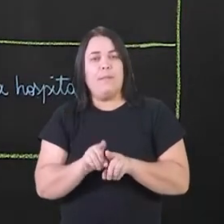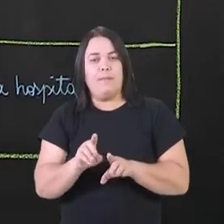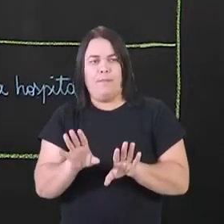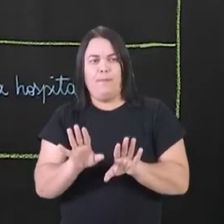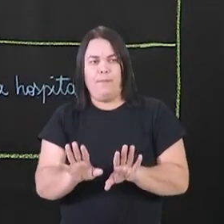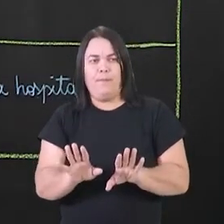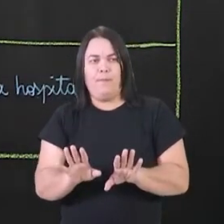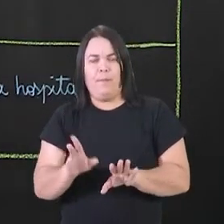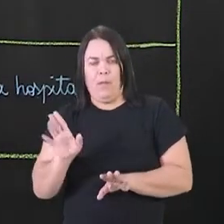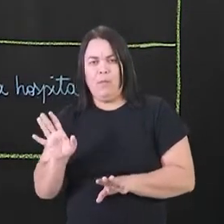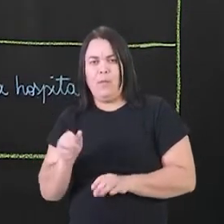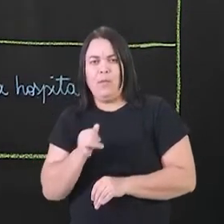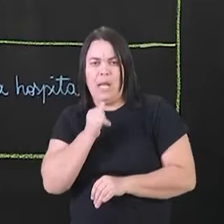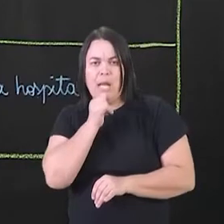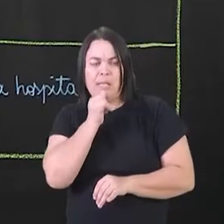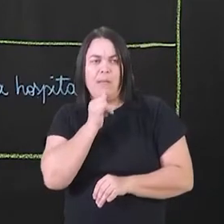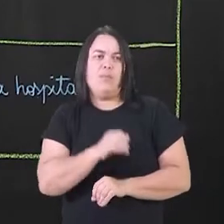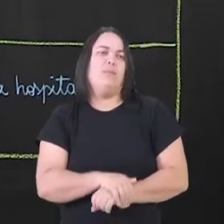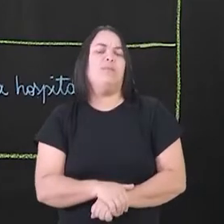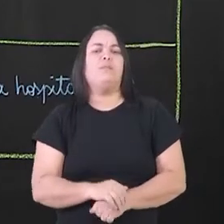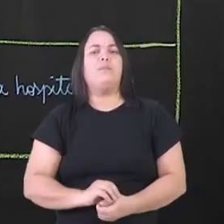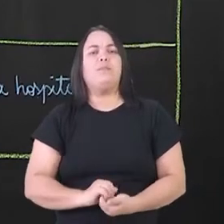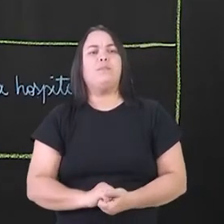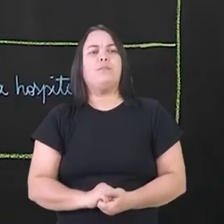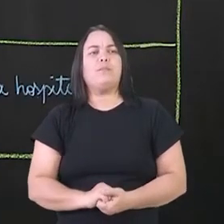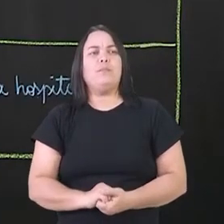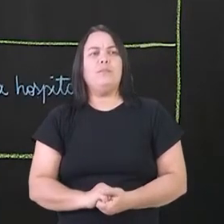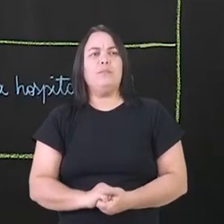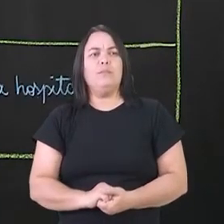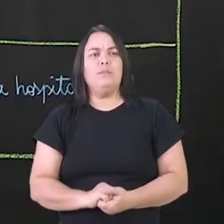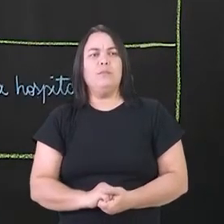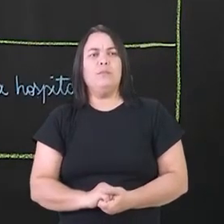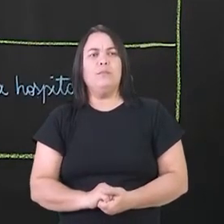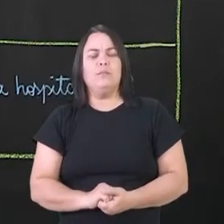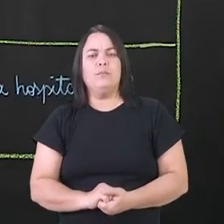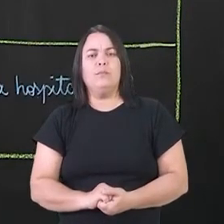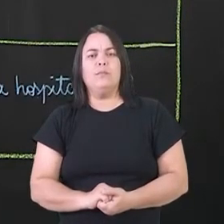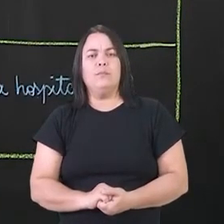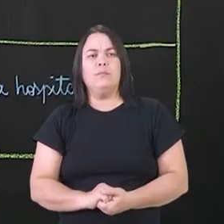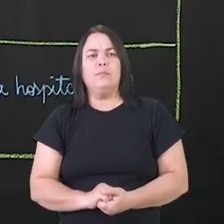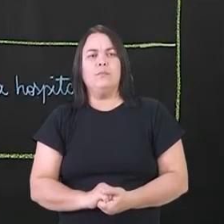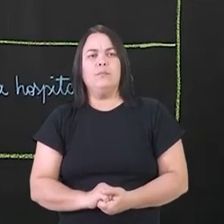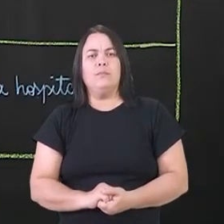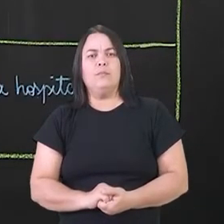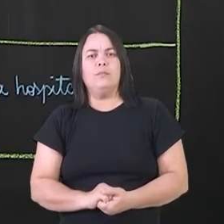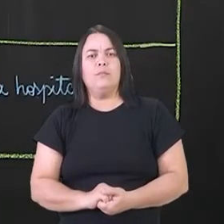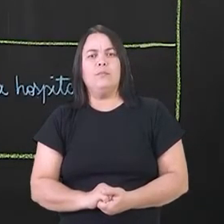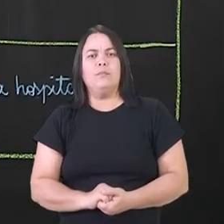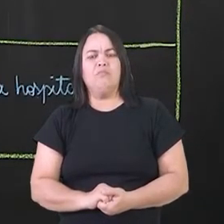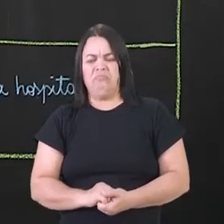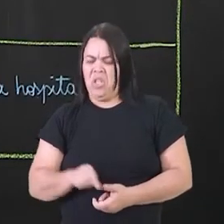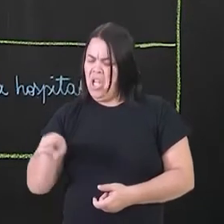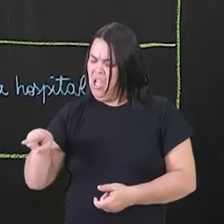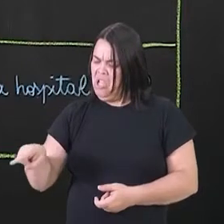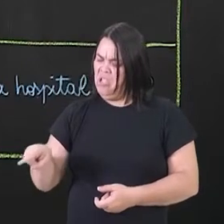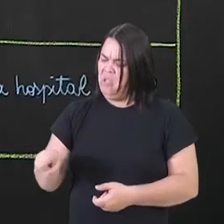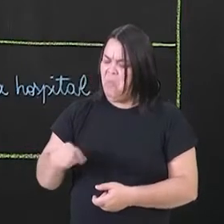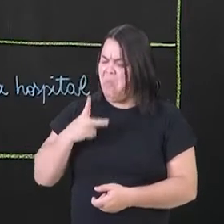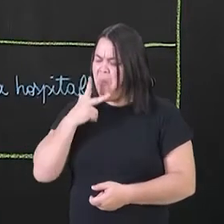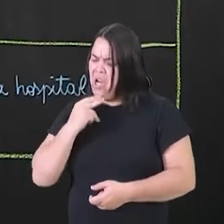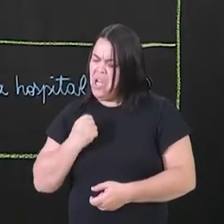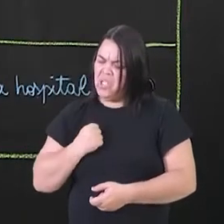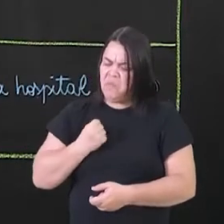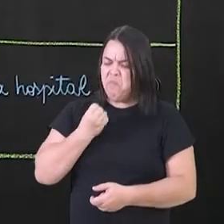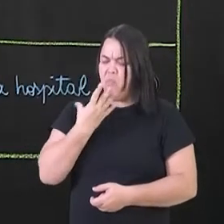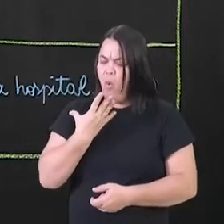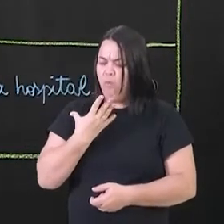For instance, for example. Por exemplo, this should be good. Isso deve ser bom. É